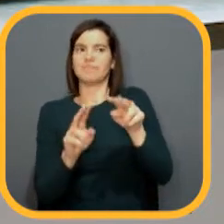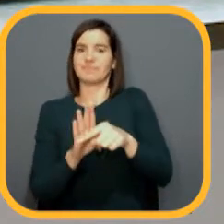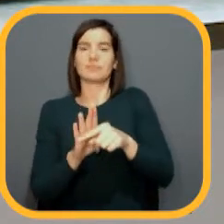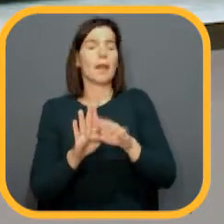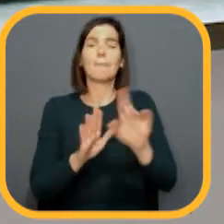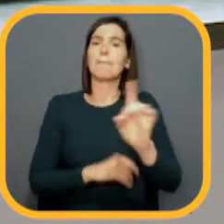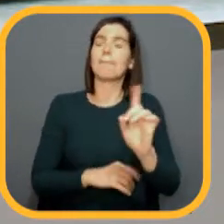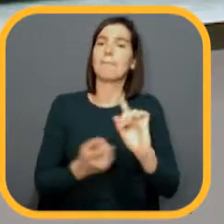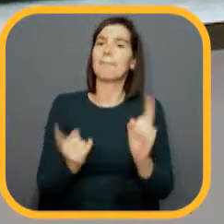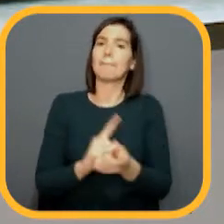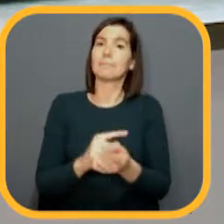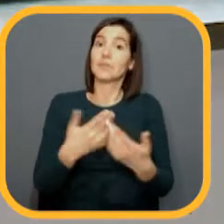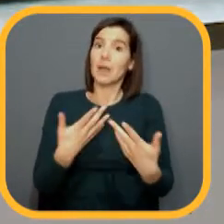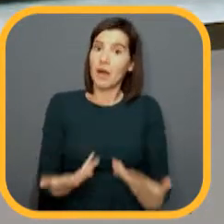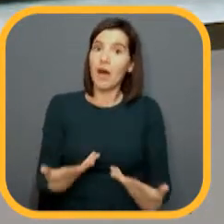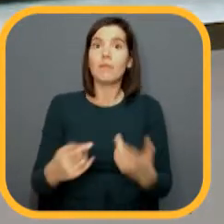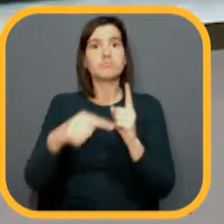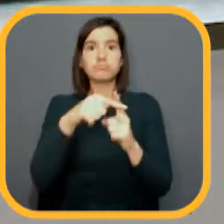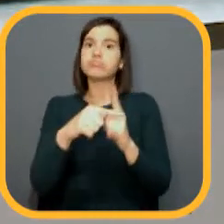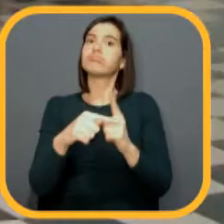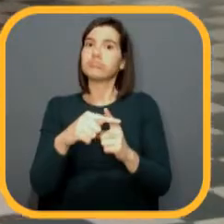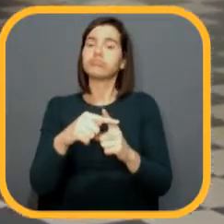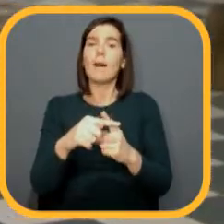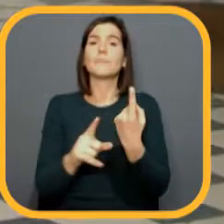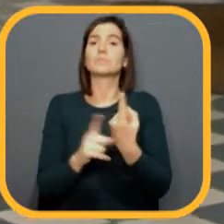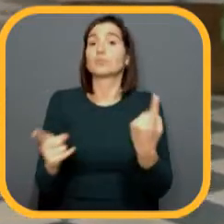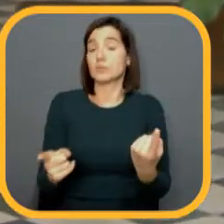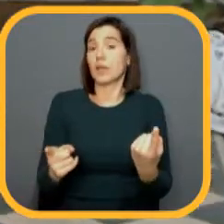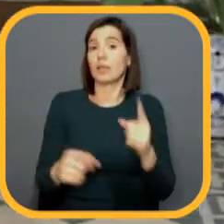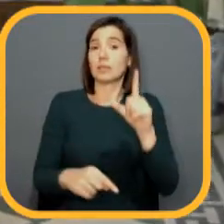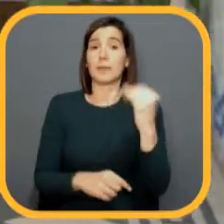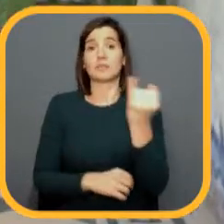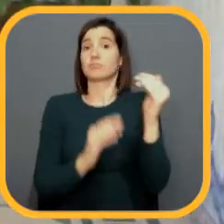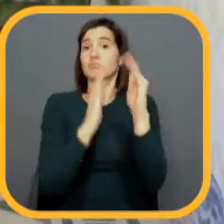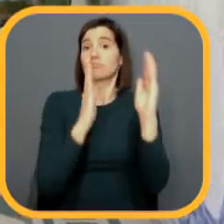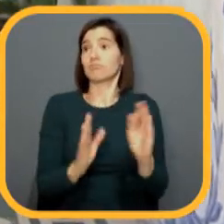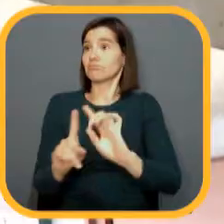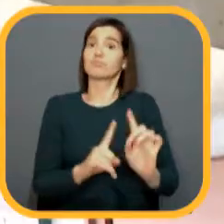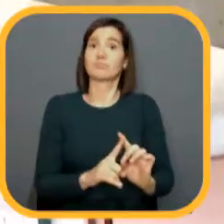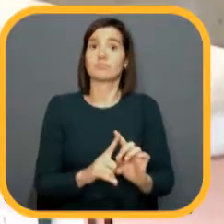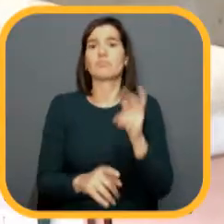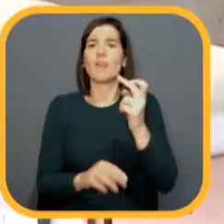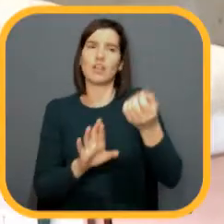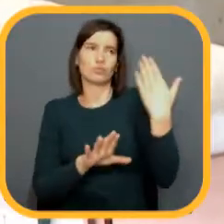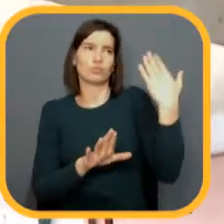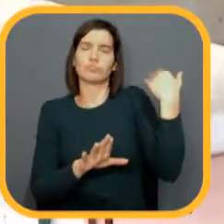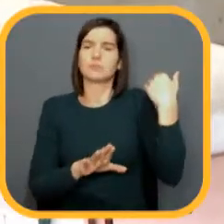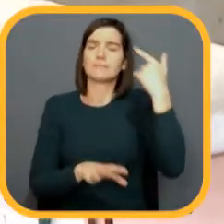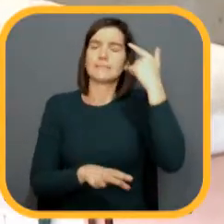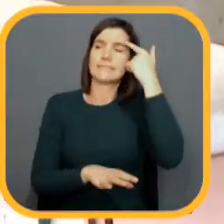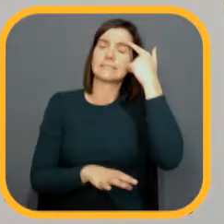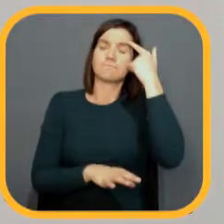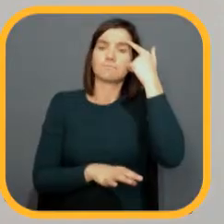não. Neste momento é muito positiva. As causas é porque as próprias instituições entenderam há uns